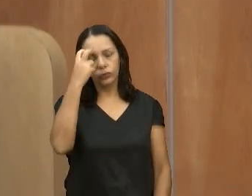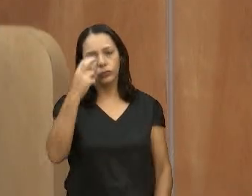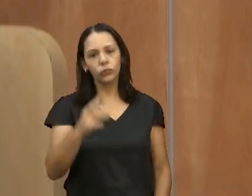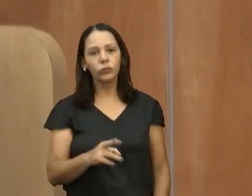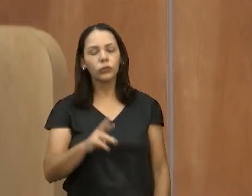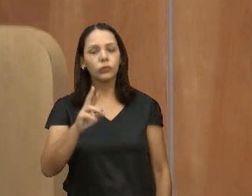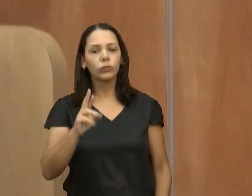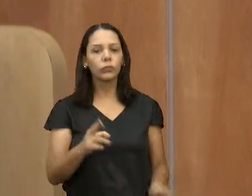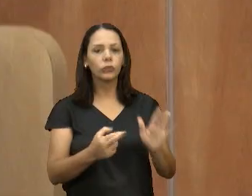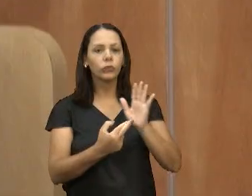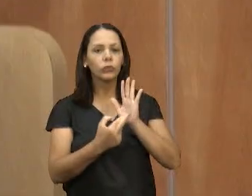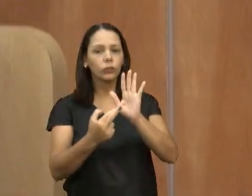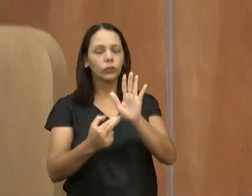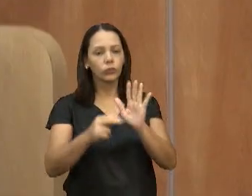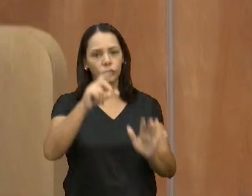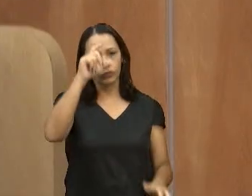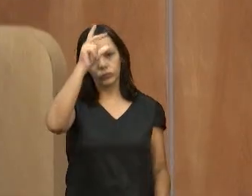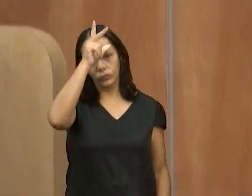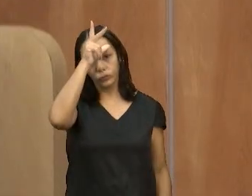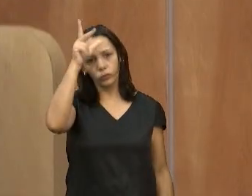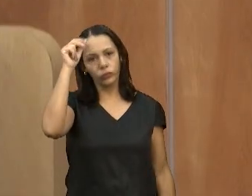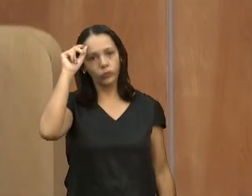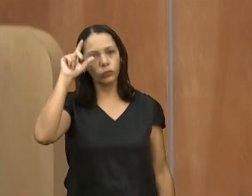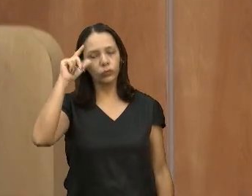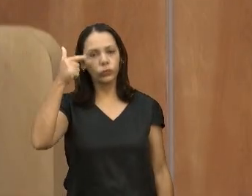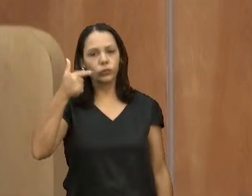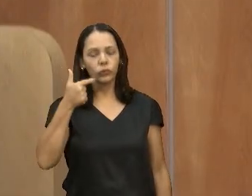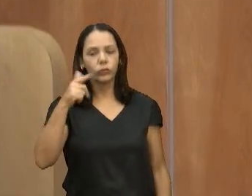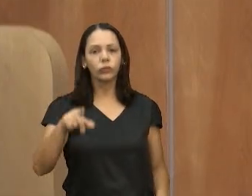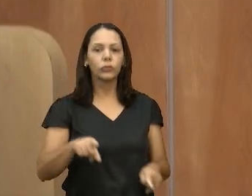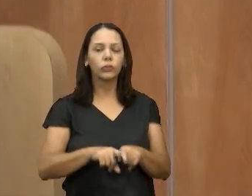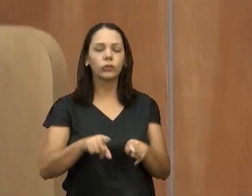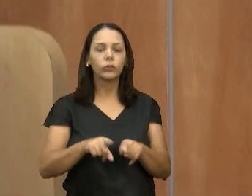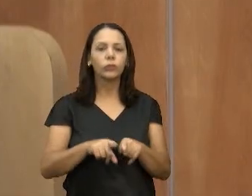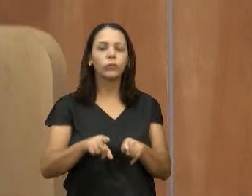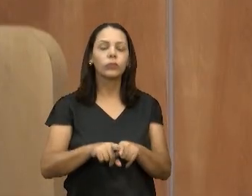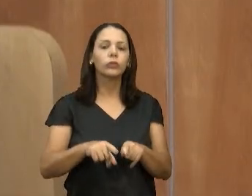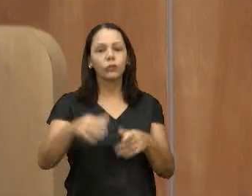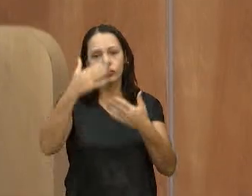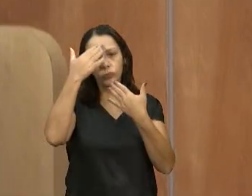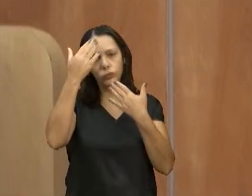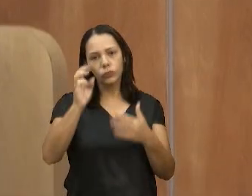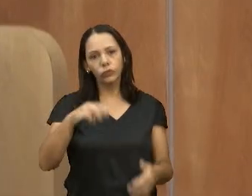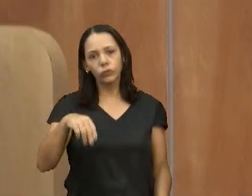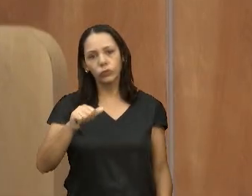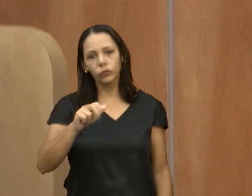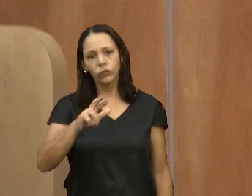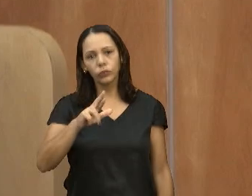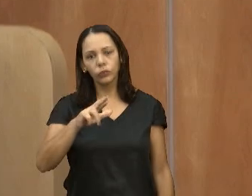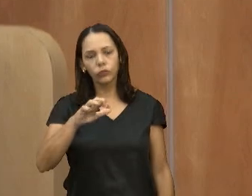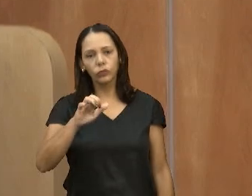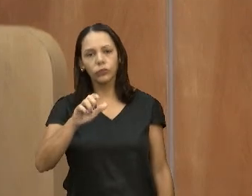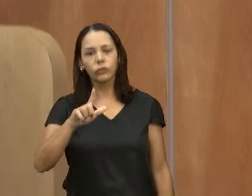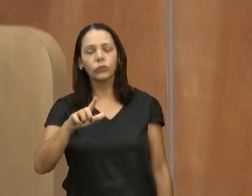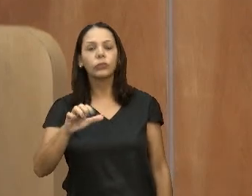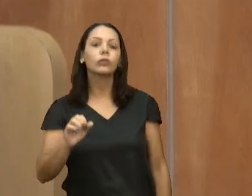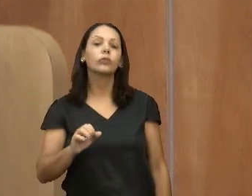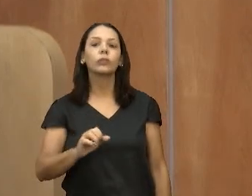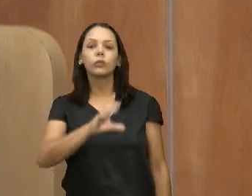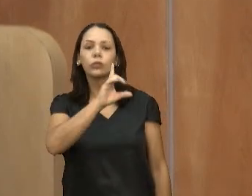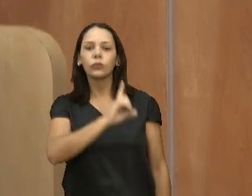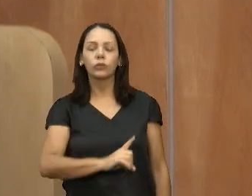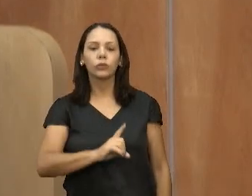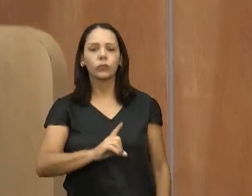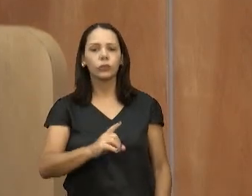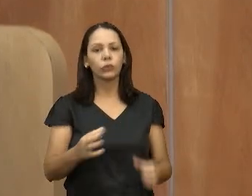nosso prefeito, Celso Florencio. Também agradecemos a presença do senhor Marcelo Lima, diretor-geral da Fundação Cultural de Jacareí, e, é claro,